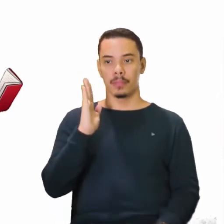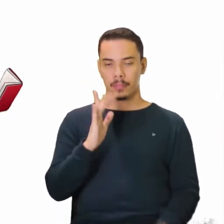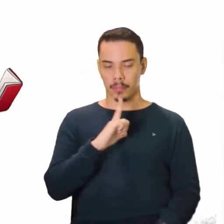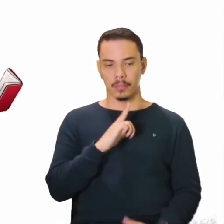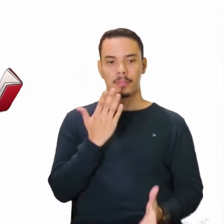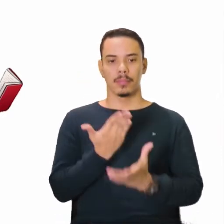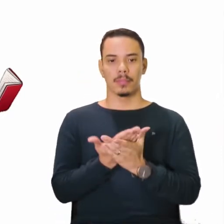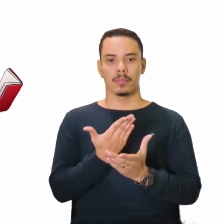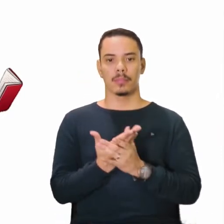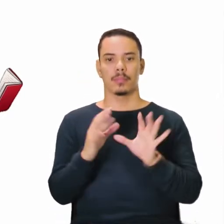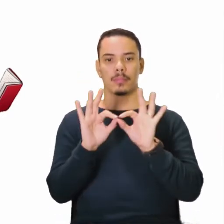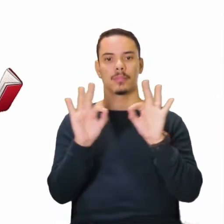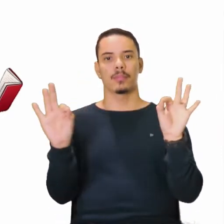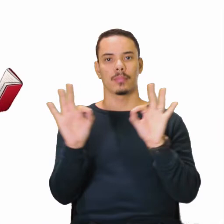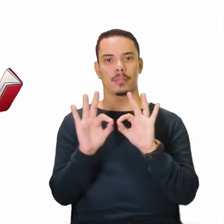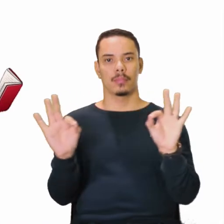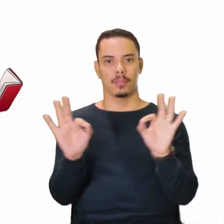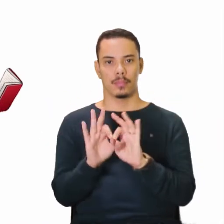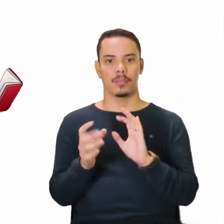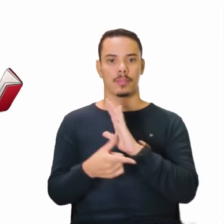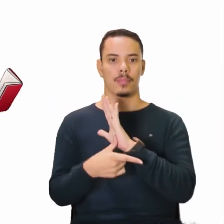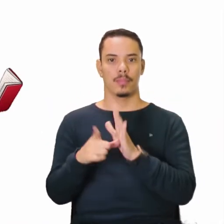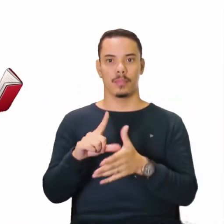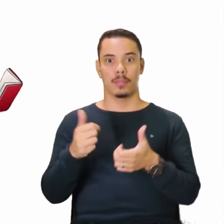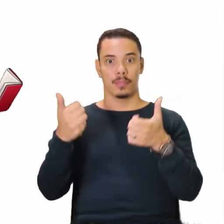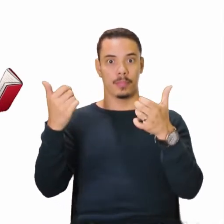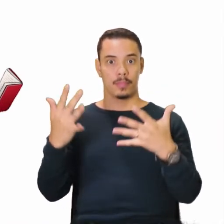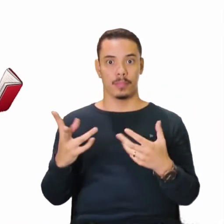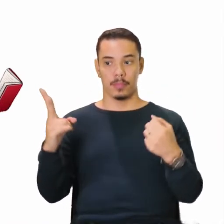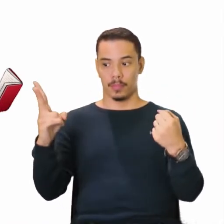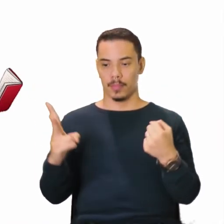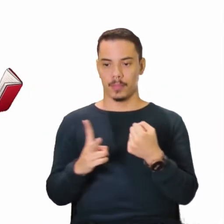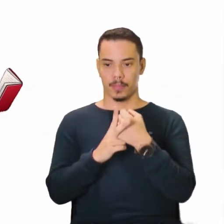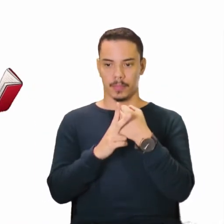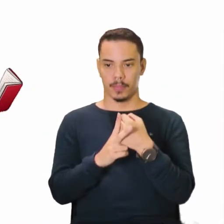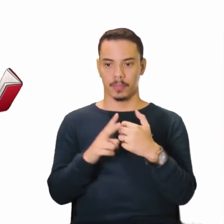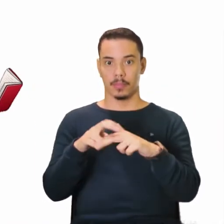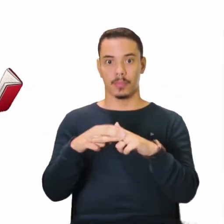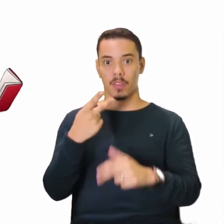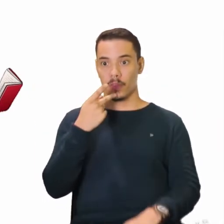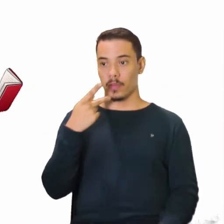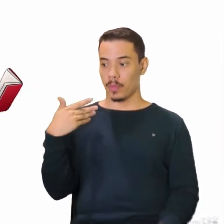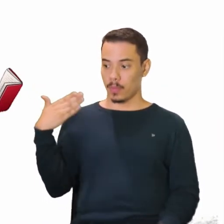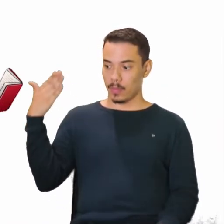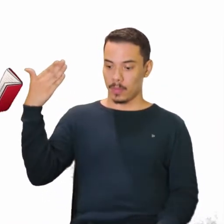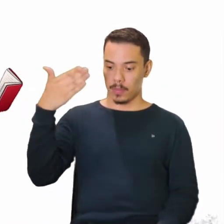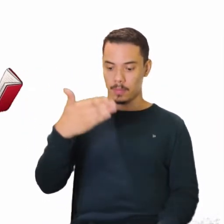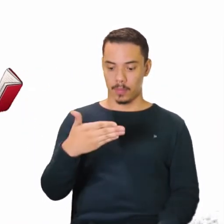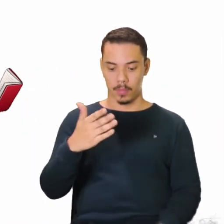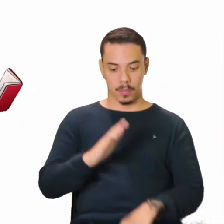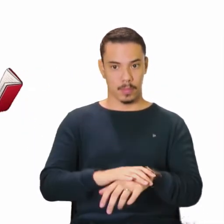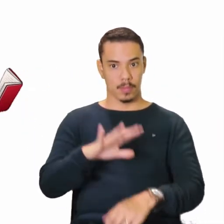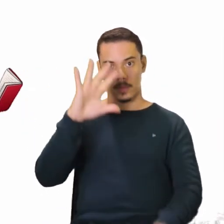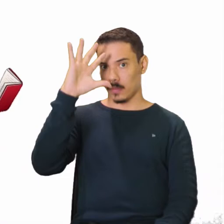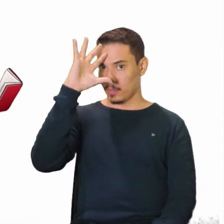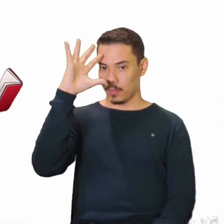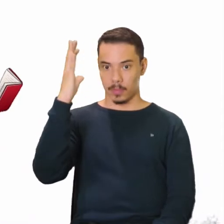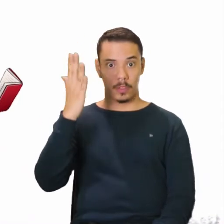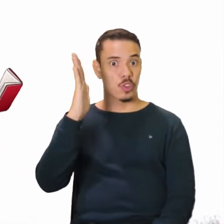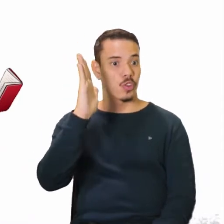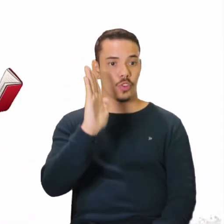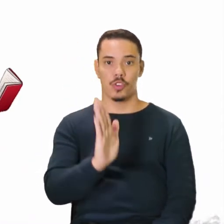de oração, né? Então você já sabe que a oração é formada por verbo. Então quando eu falo entrei, automaticamente